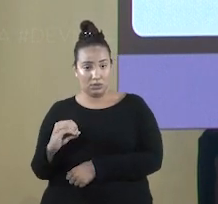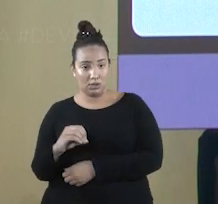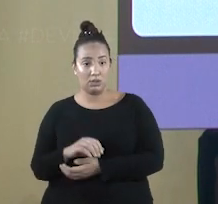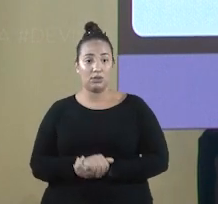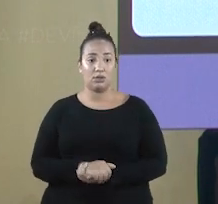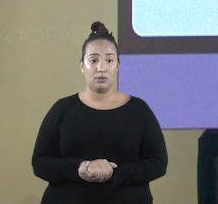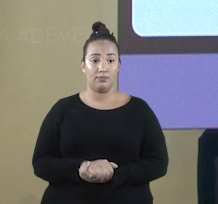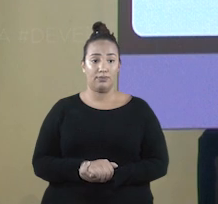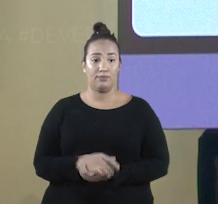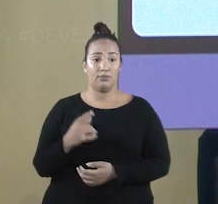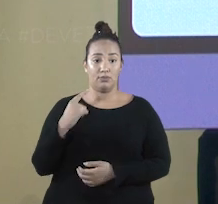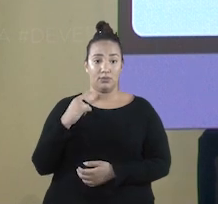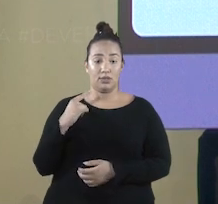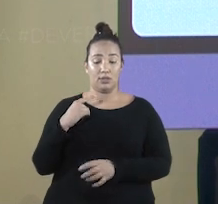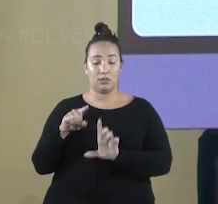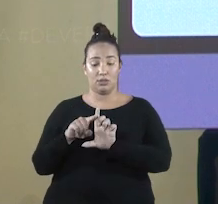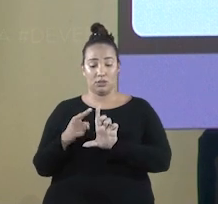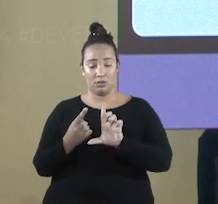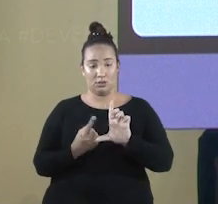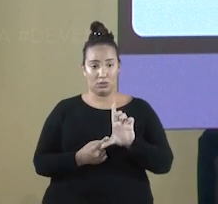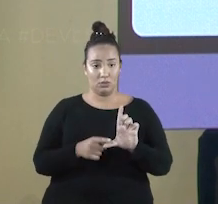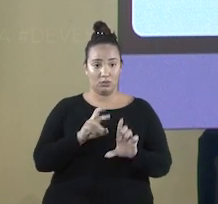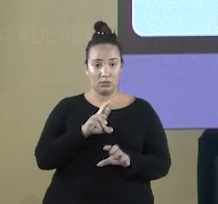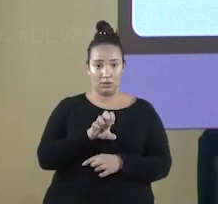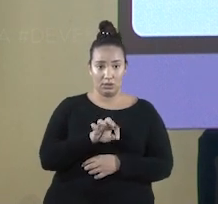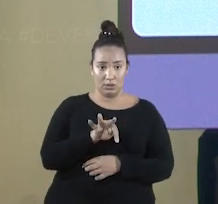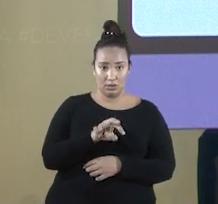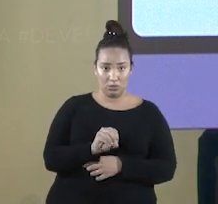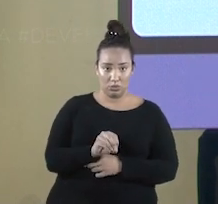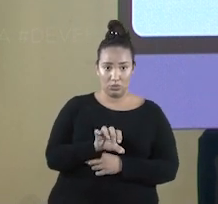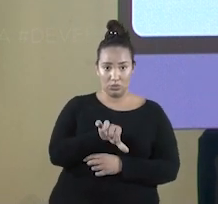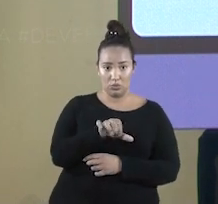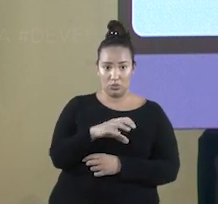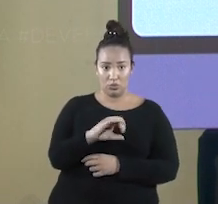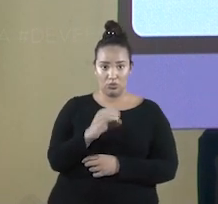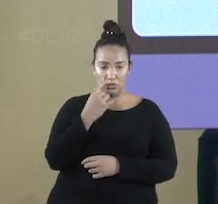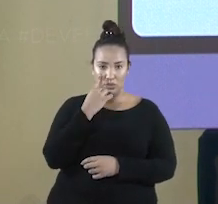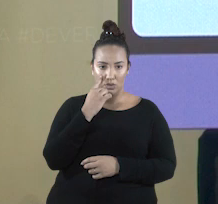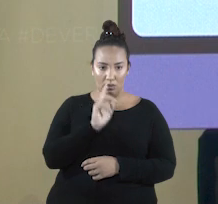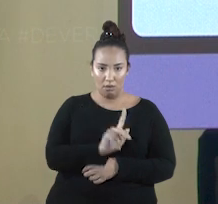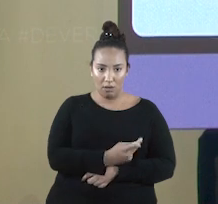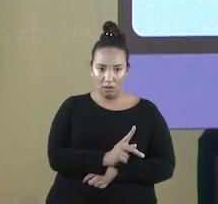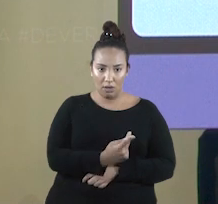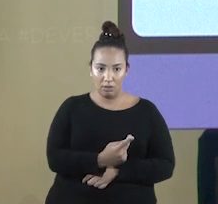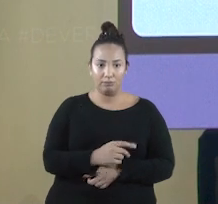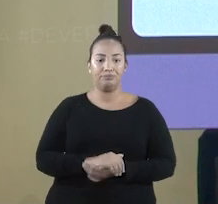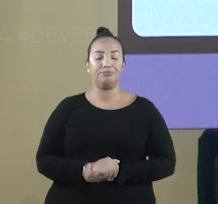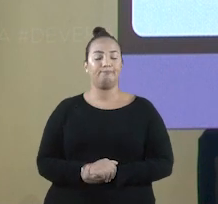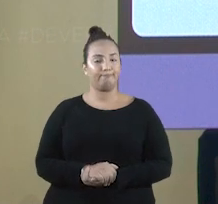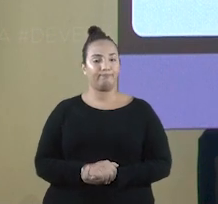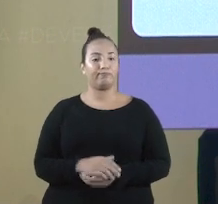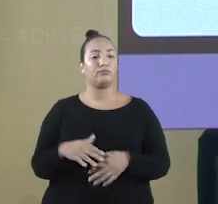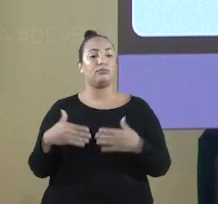180 graus e temos o ângulo reto, veja o ângulo reto lá em H,